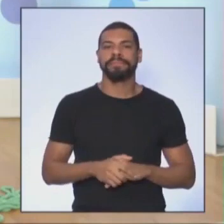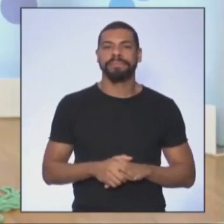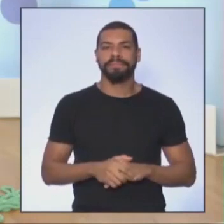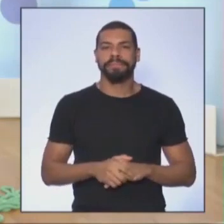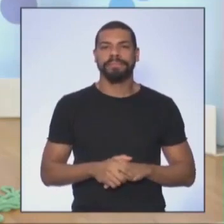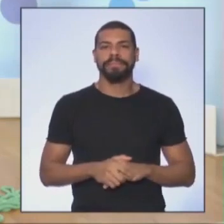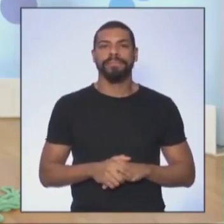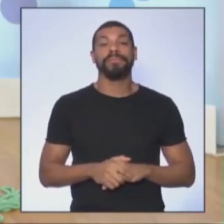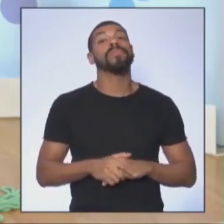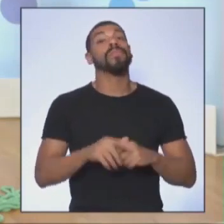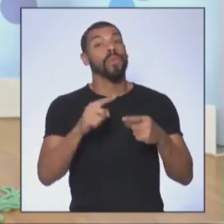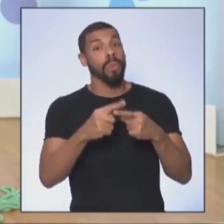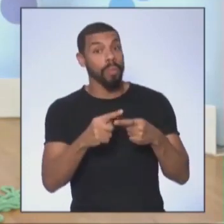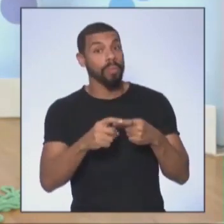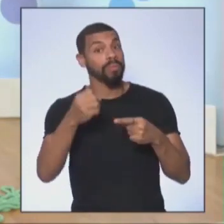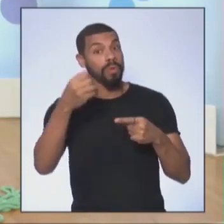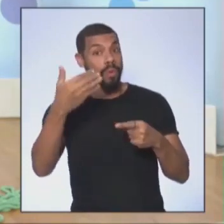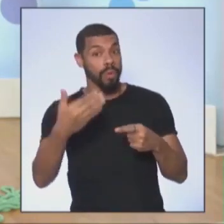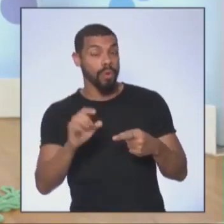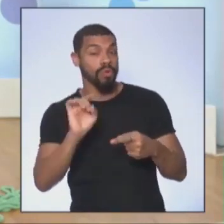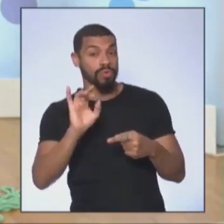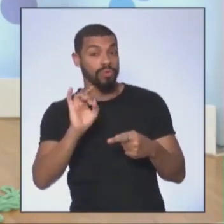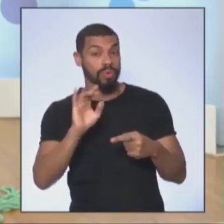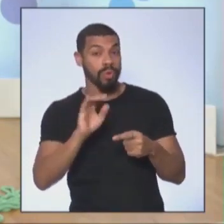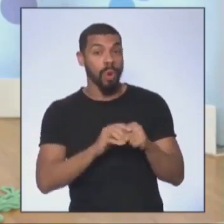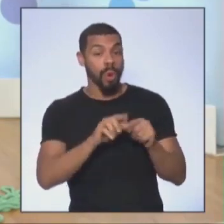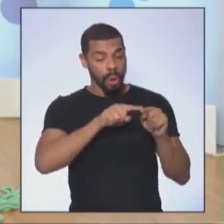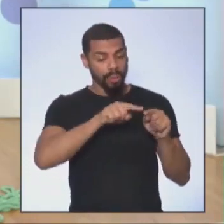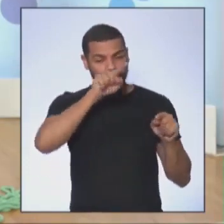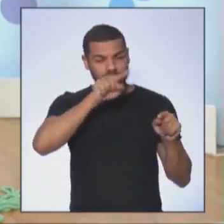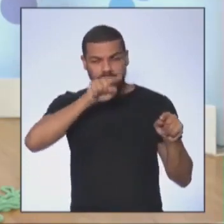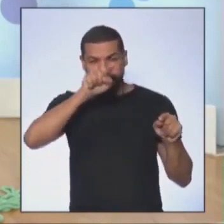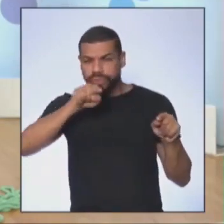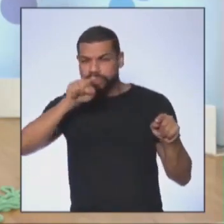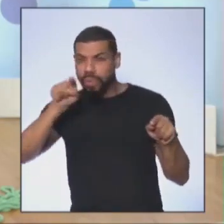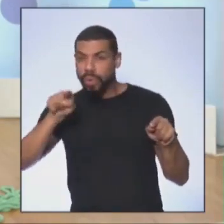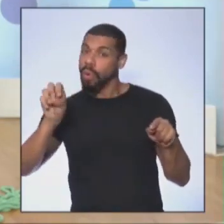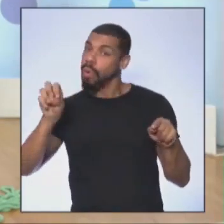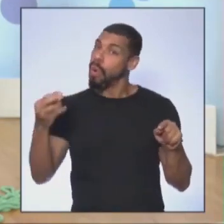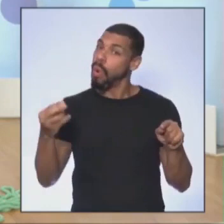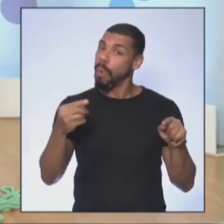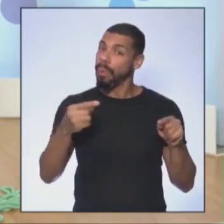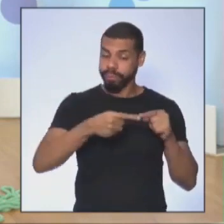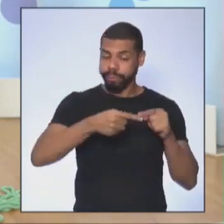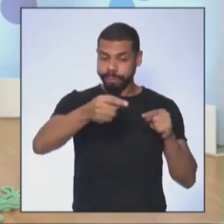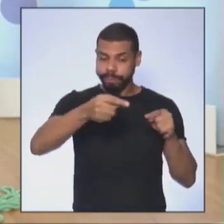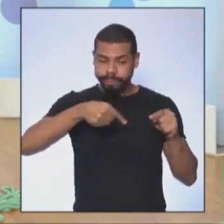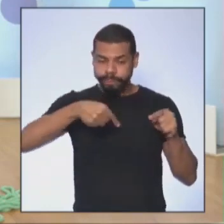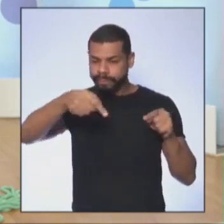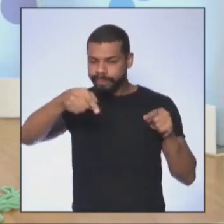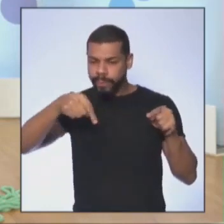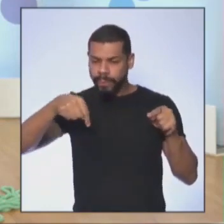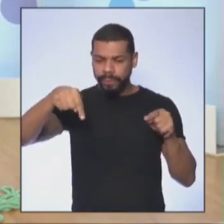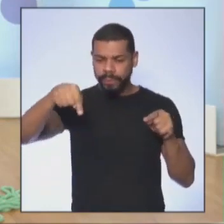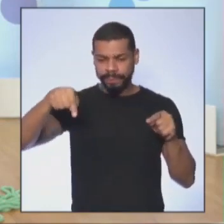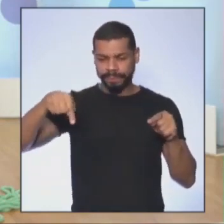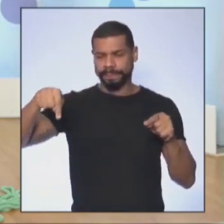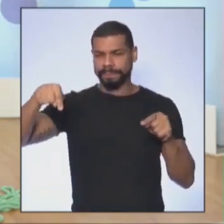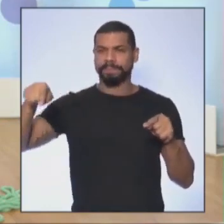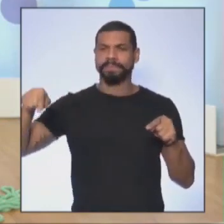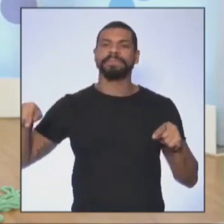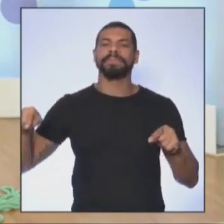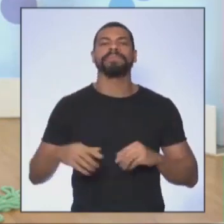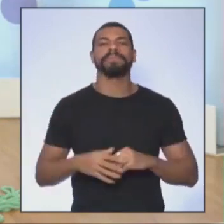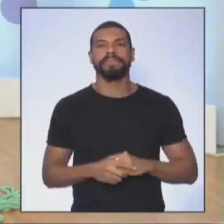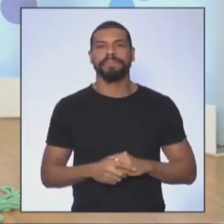é, porque um só deixa passar a onda na horizontal e o outro só deixa passar na vertical. Se a gente coloca os dois, não vai passar nada.